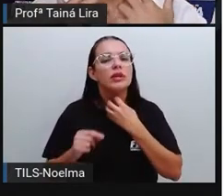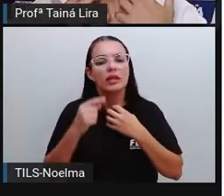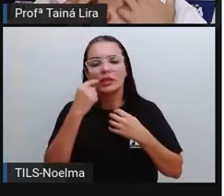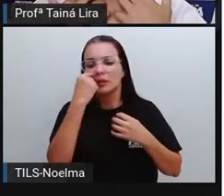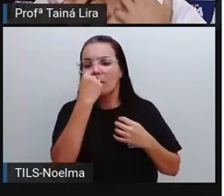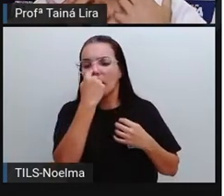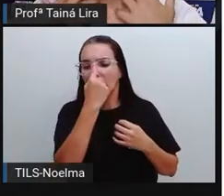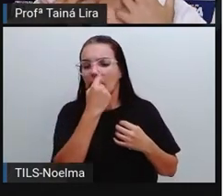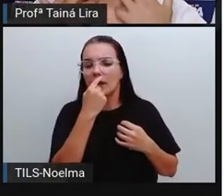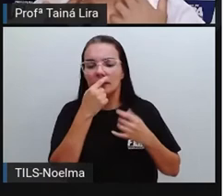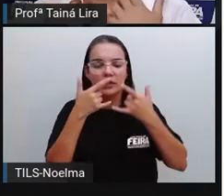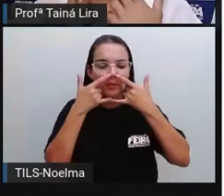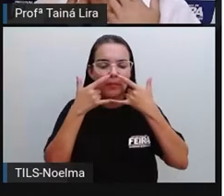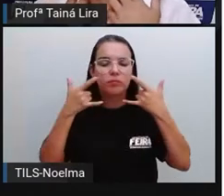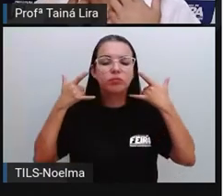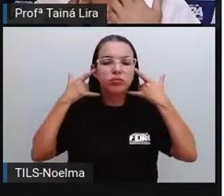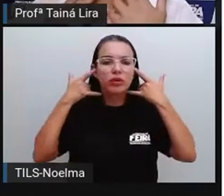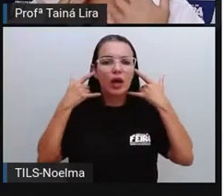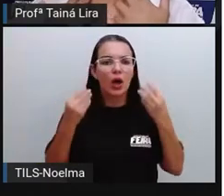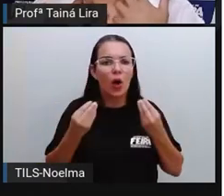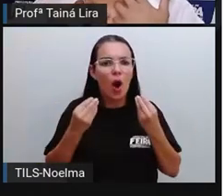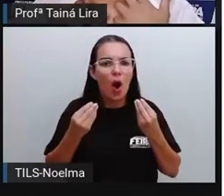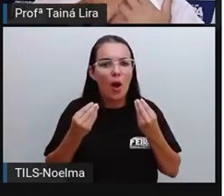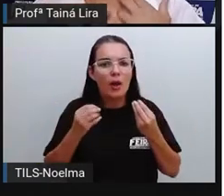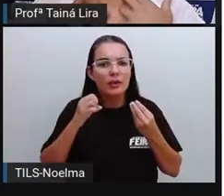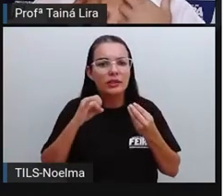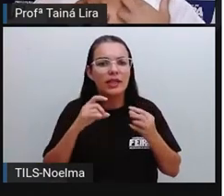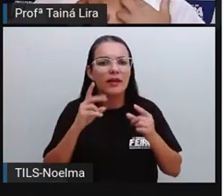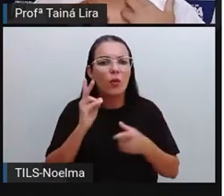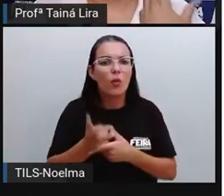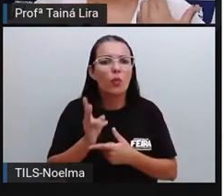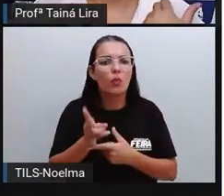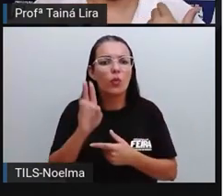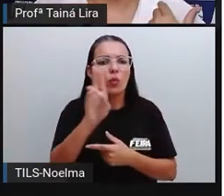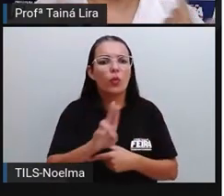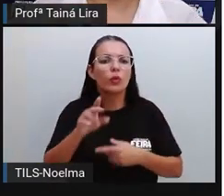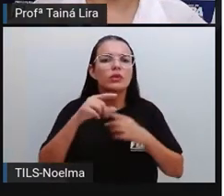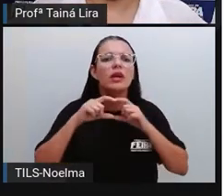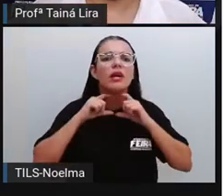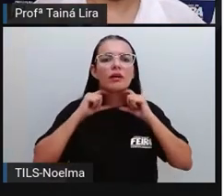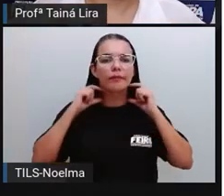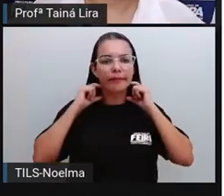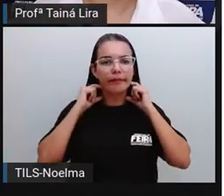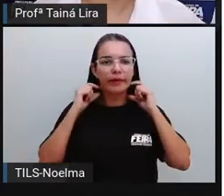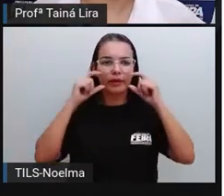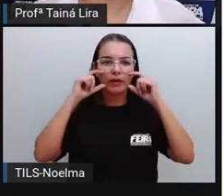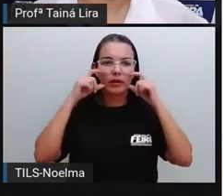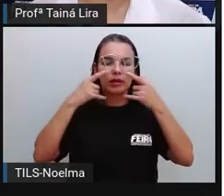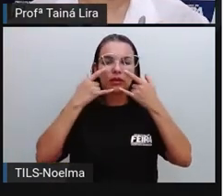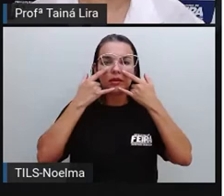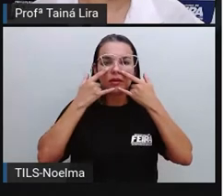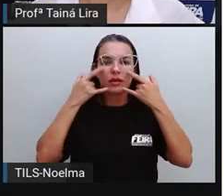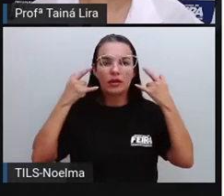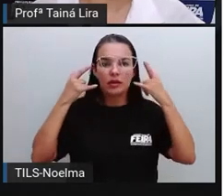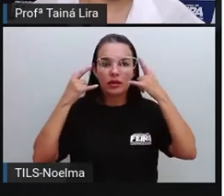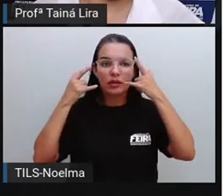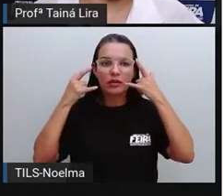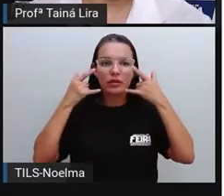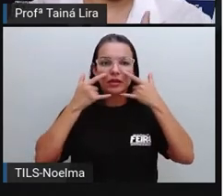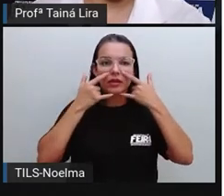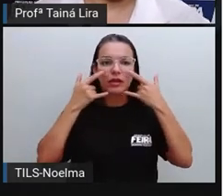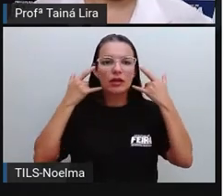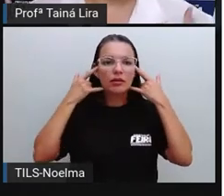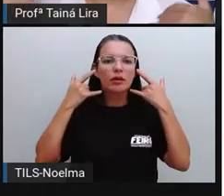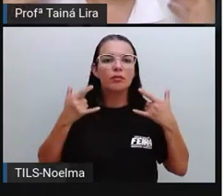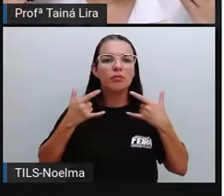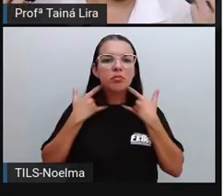né? Sua boca, se a sua máscara está no pescoço, você está me dizendo que a sua boca é no pescoço. Então é uma campanha